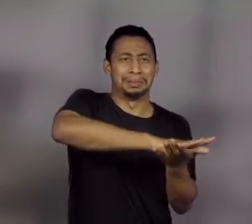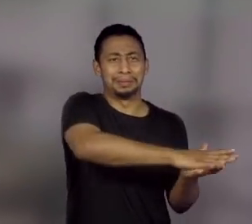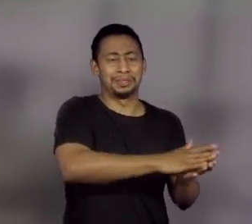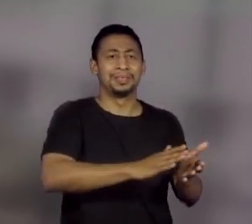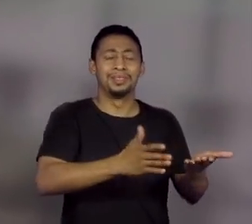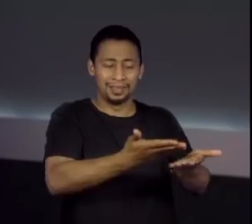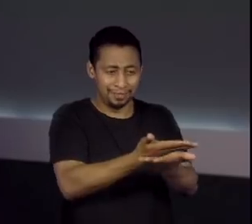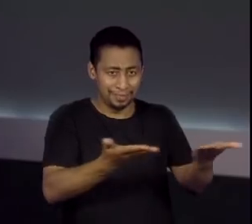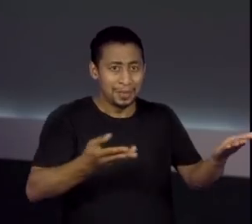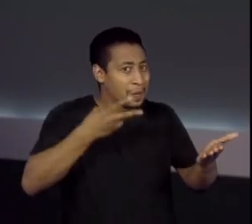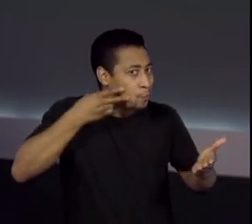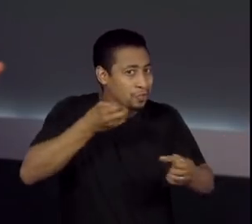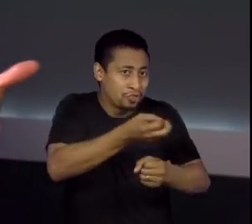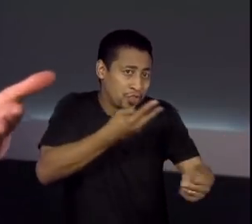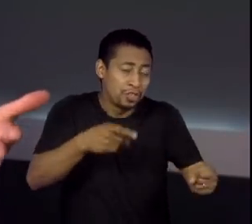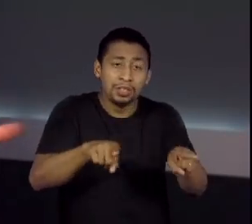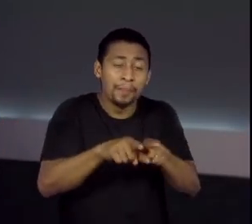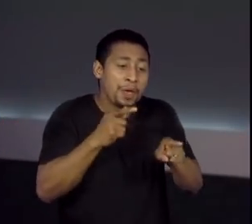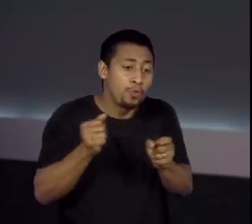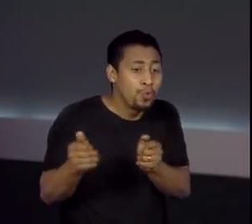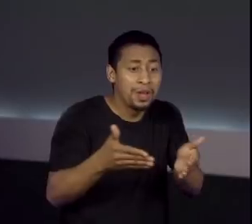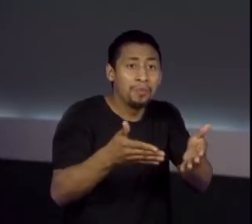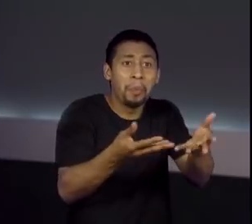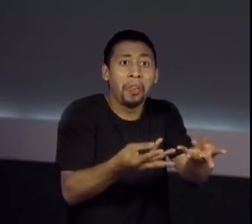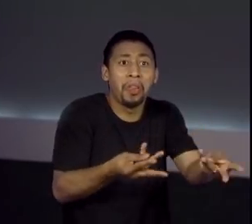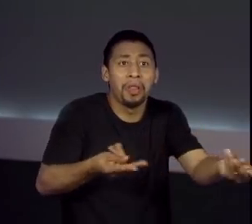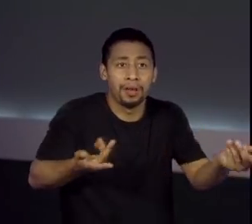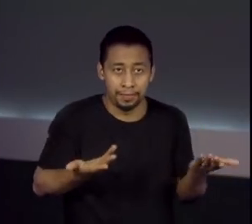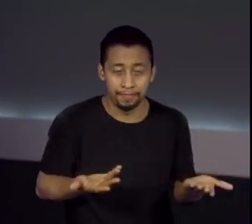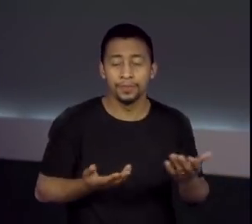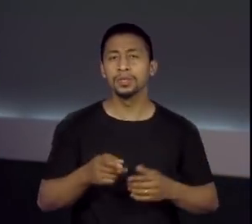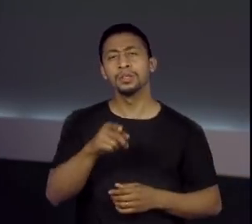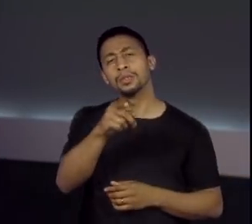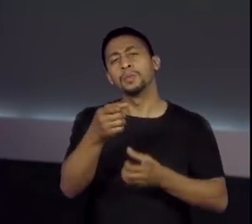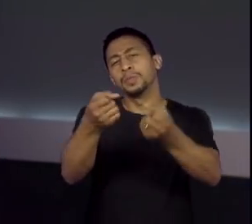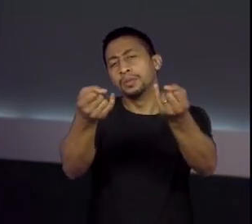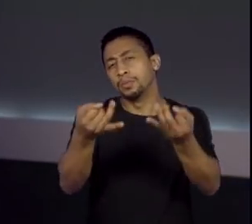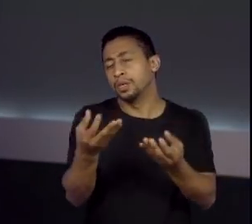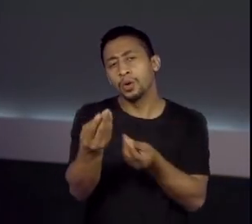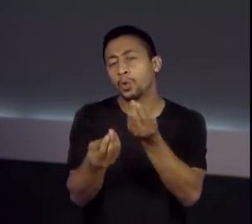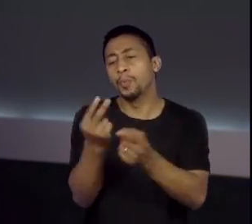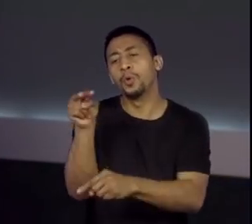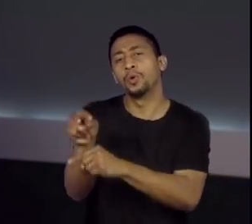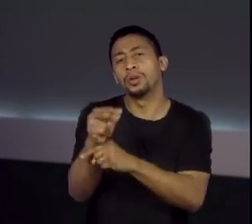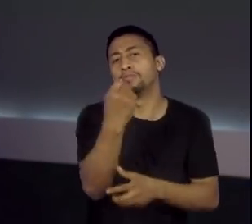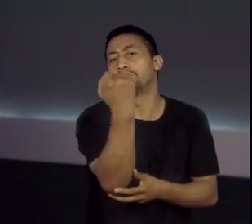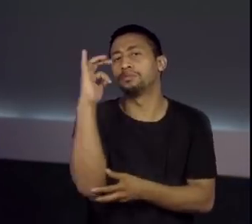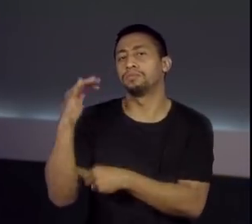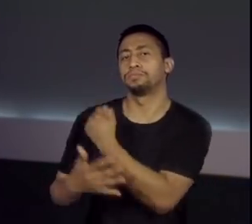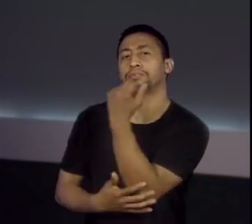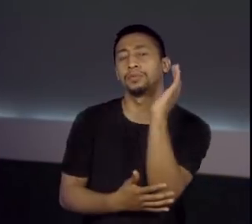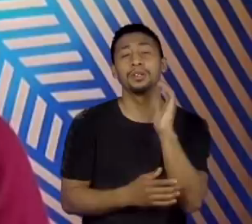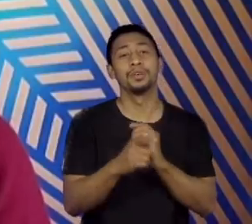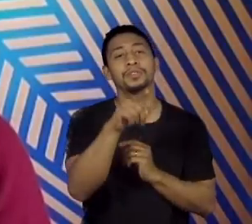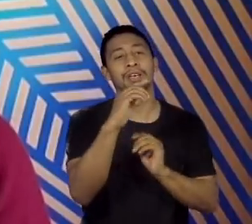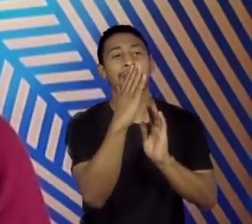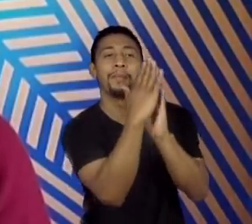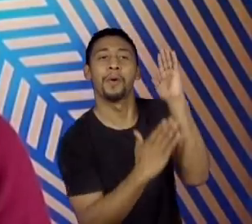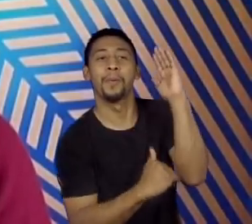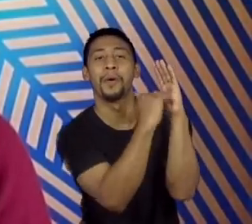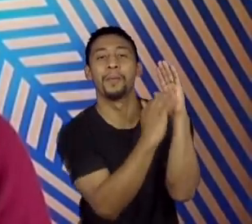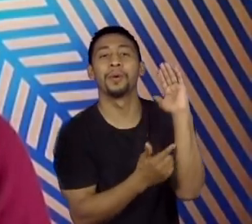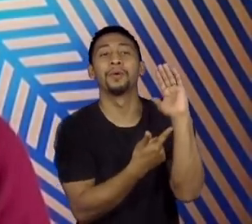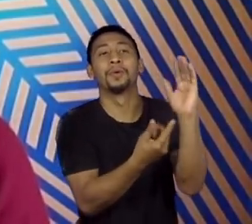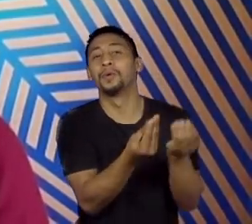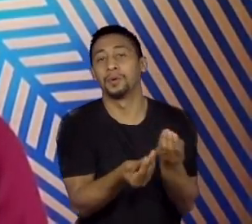os rios, né? Queria que você falasse dessas questões de natureza e de preservação que estão colocadas ali no teu desenho. Eu fiquei imaginando o